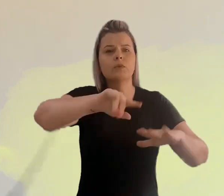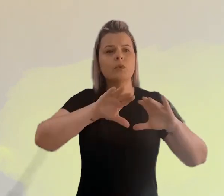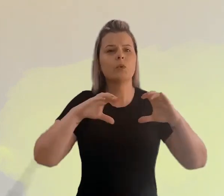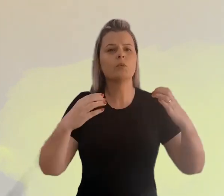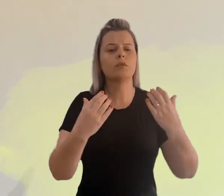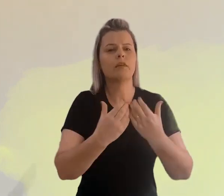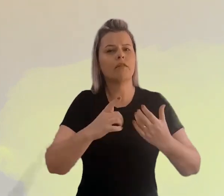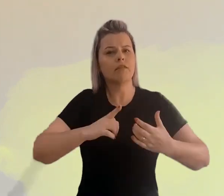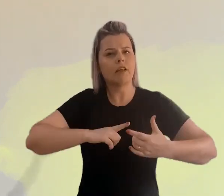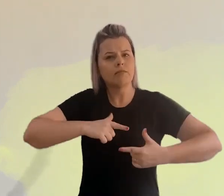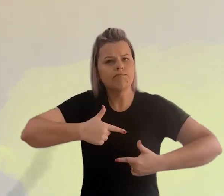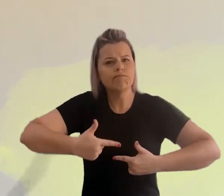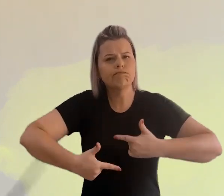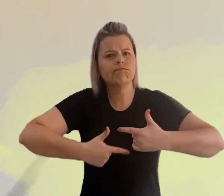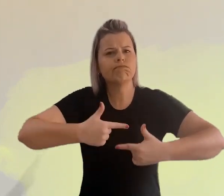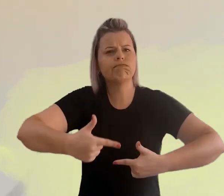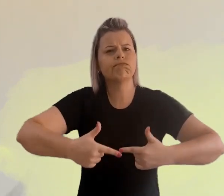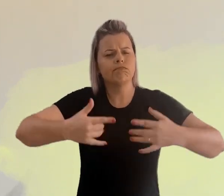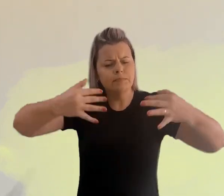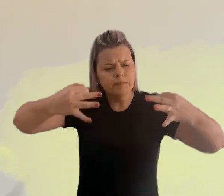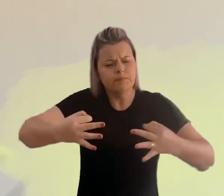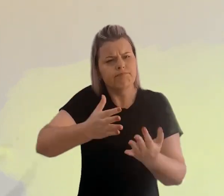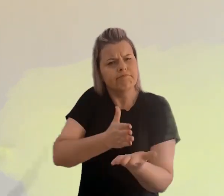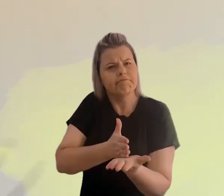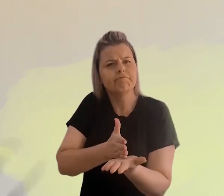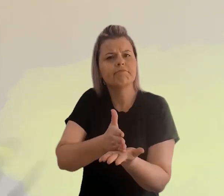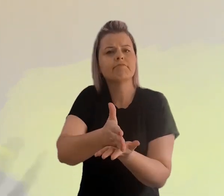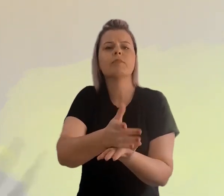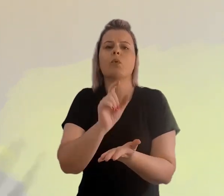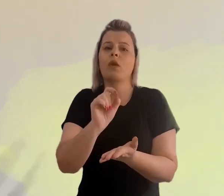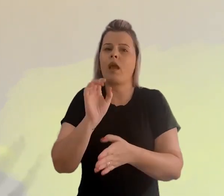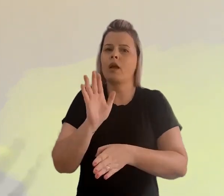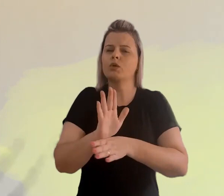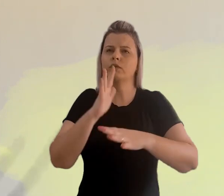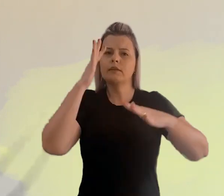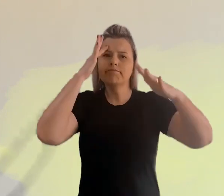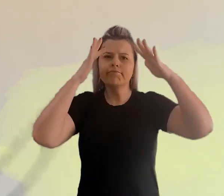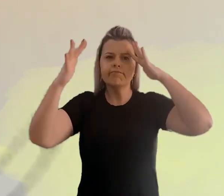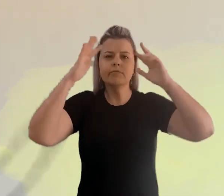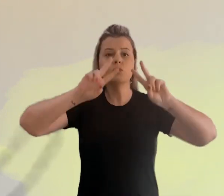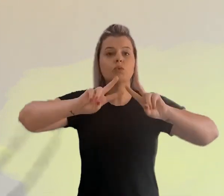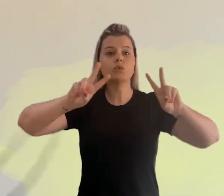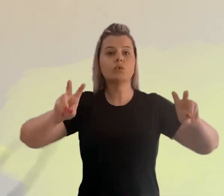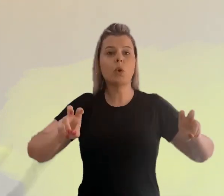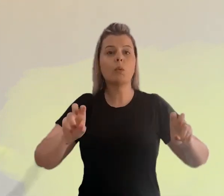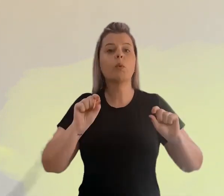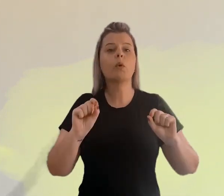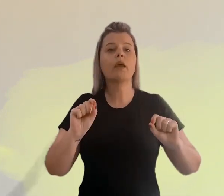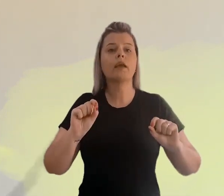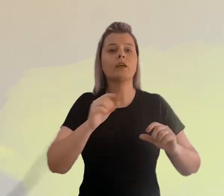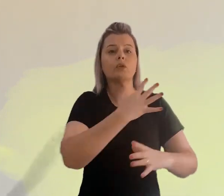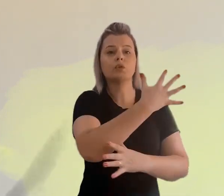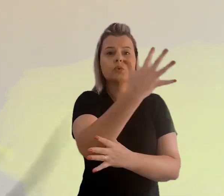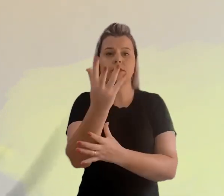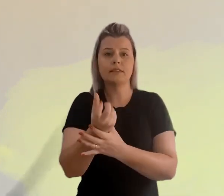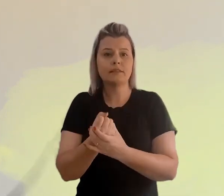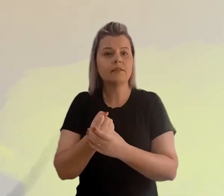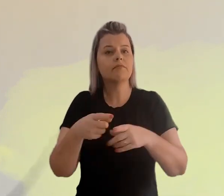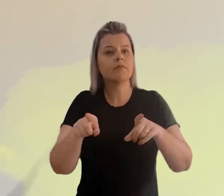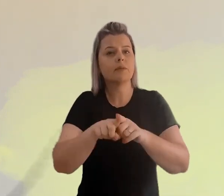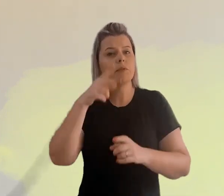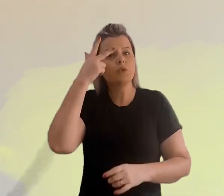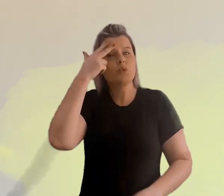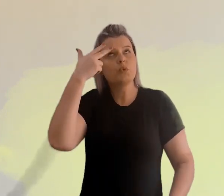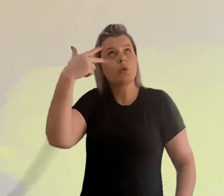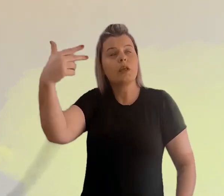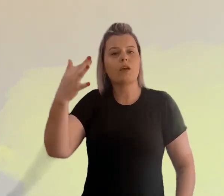que as comunidades tenham uma atuação assertiva, o que tem ajudado a refletir sobre sustentabilidade e sonhar